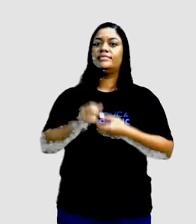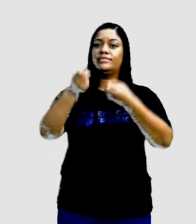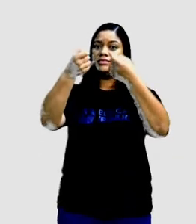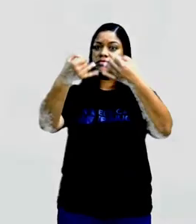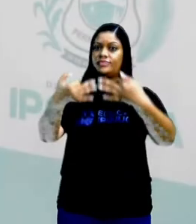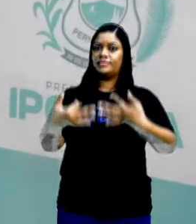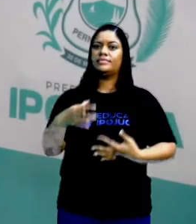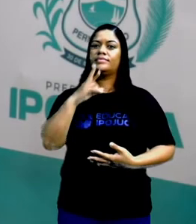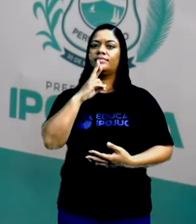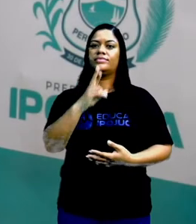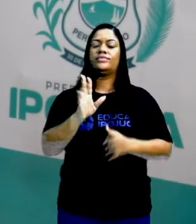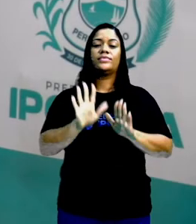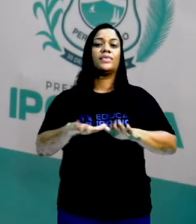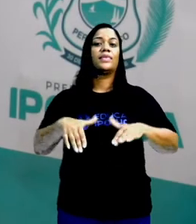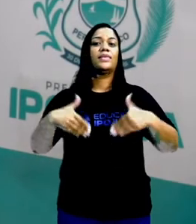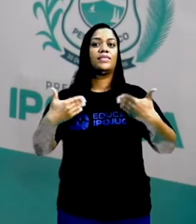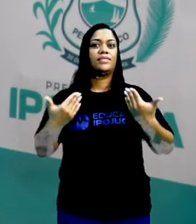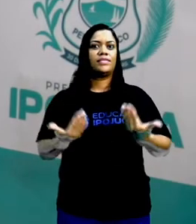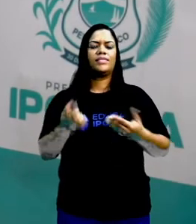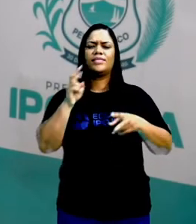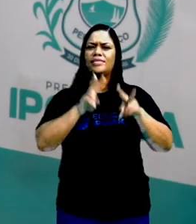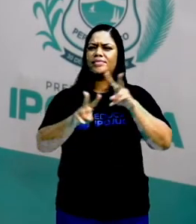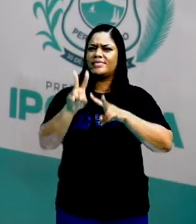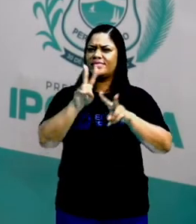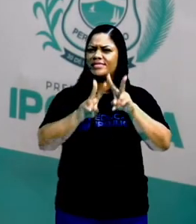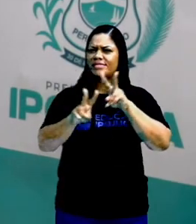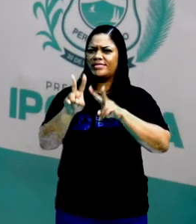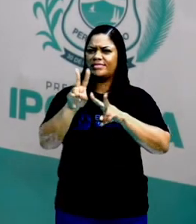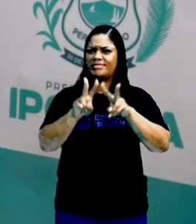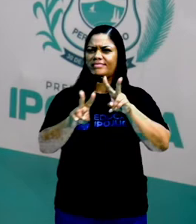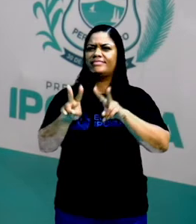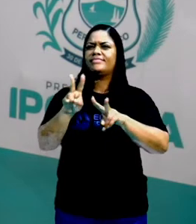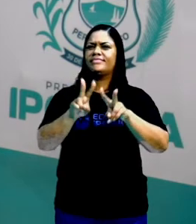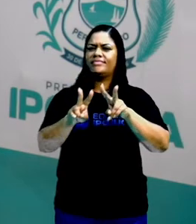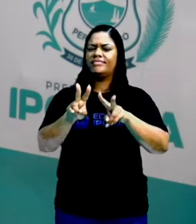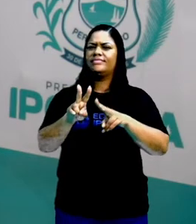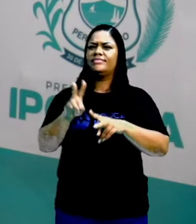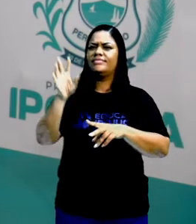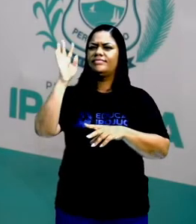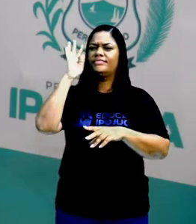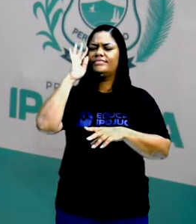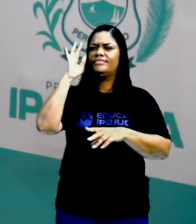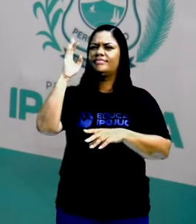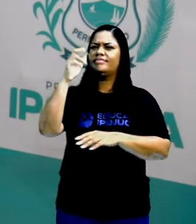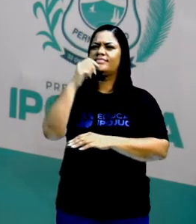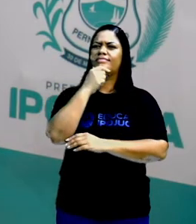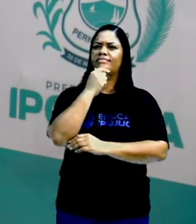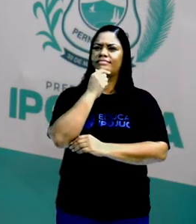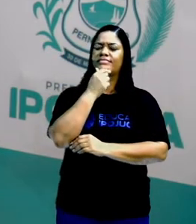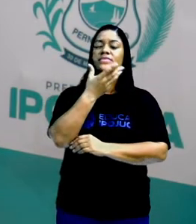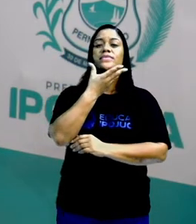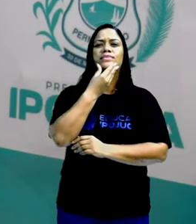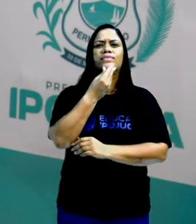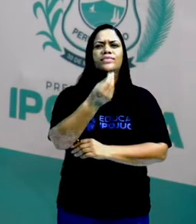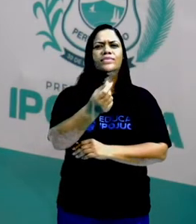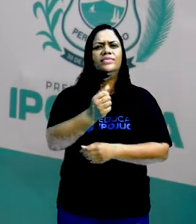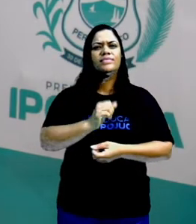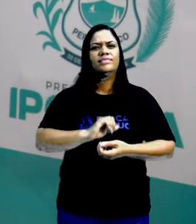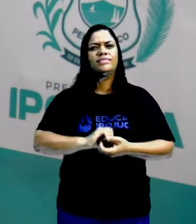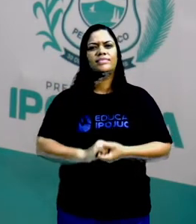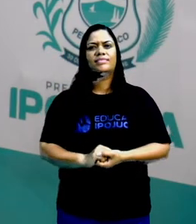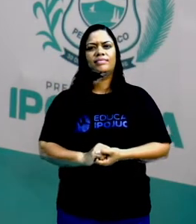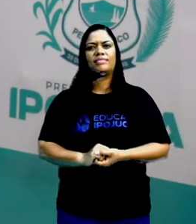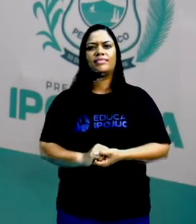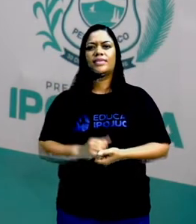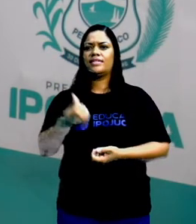resposta. E aí? Observa direitinho a imagem e reflete. O homem que diz